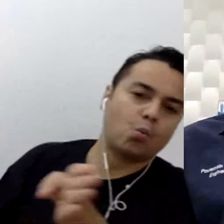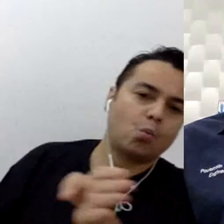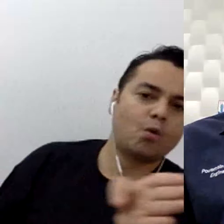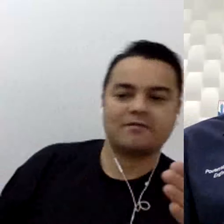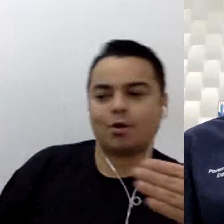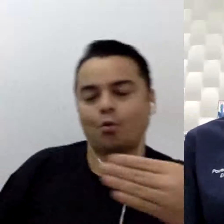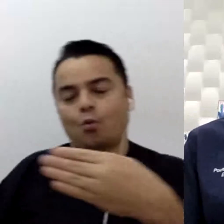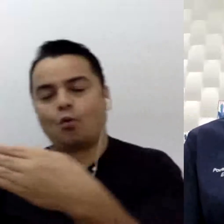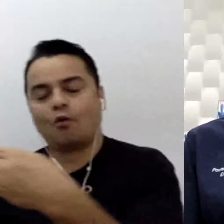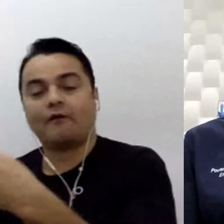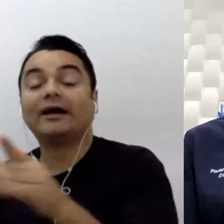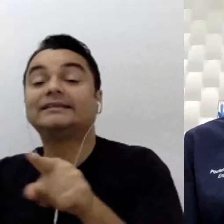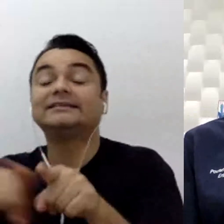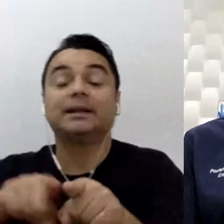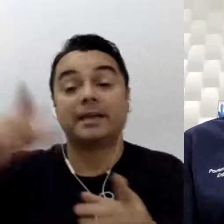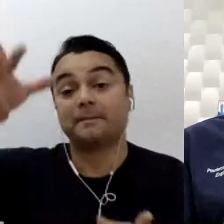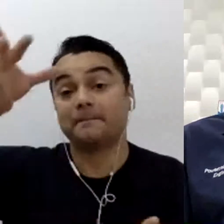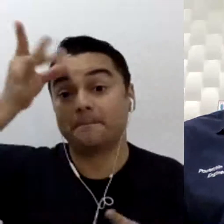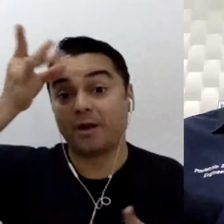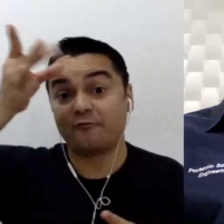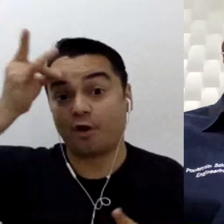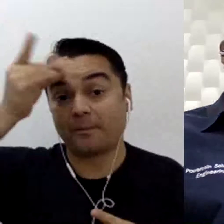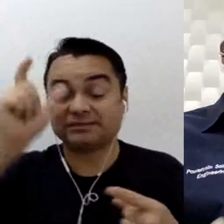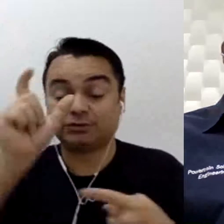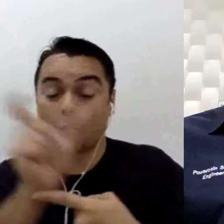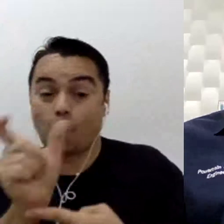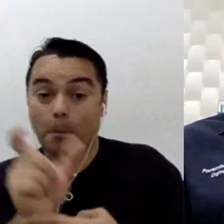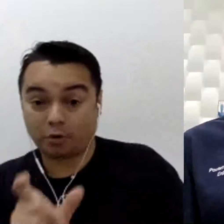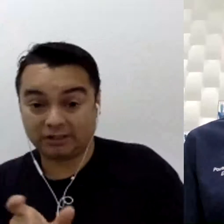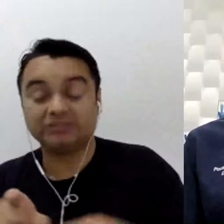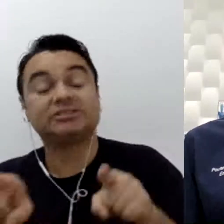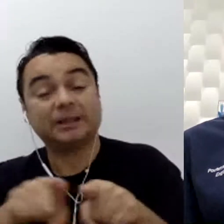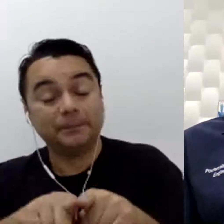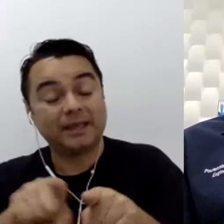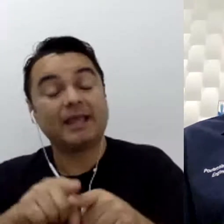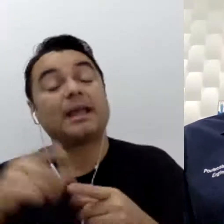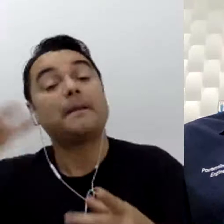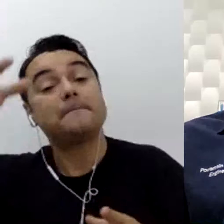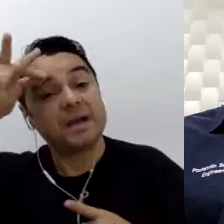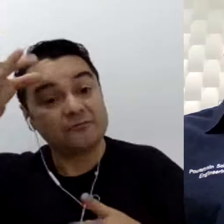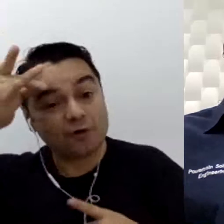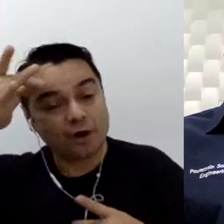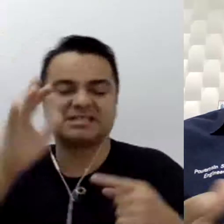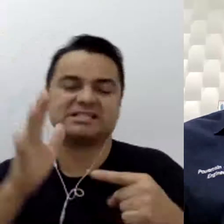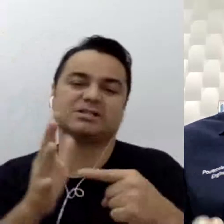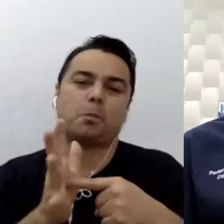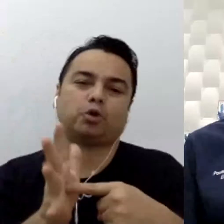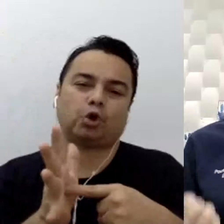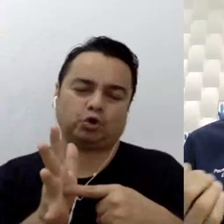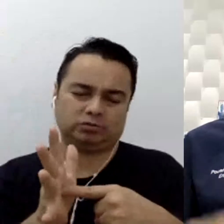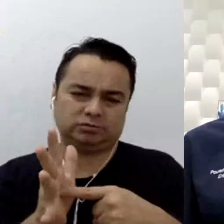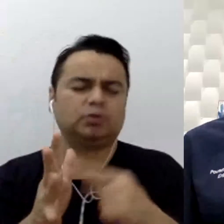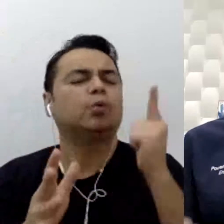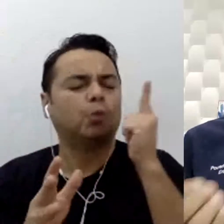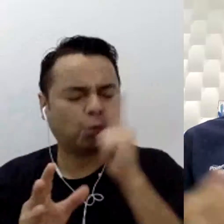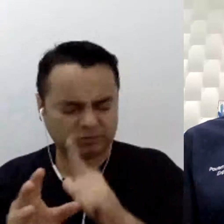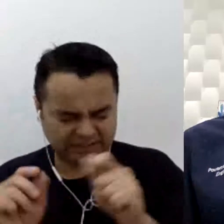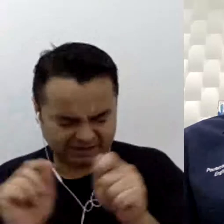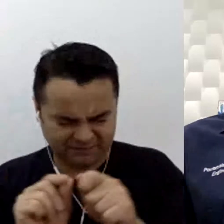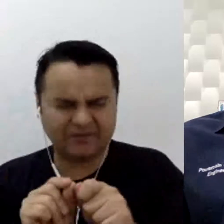a performance dos componentes e a performance do motor ao longo de todo esse processo. Então, a gente consegue